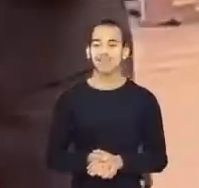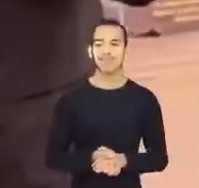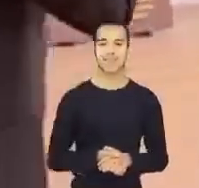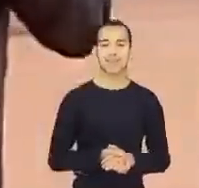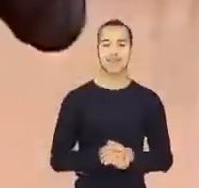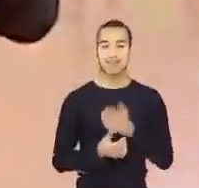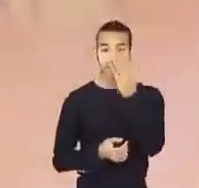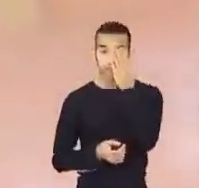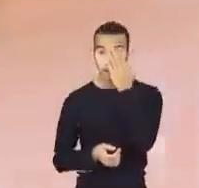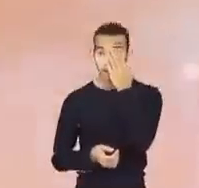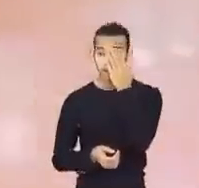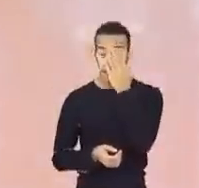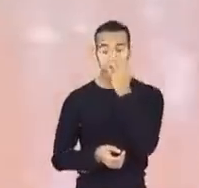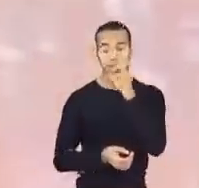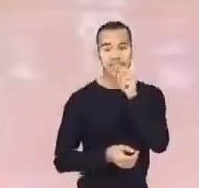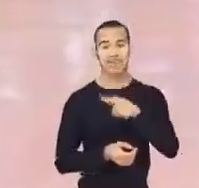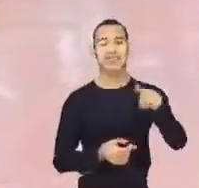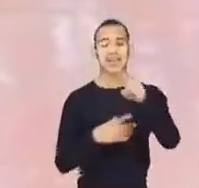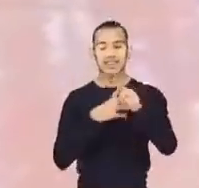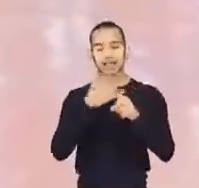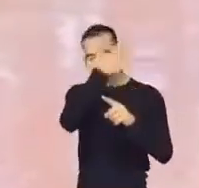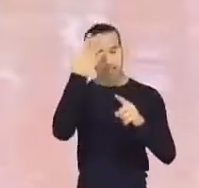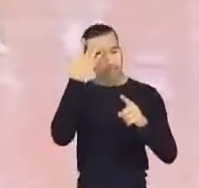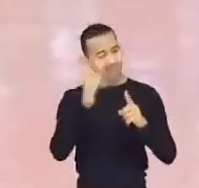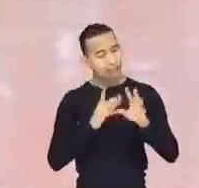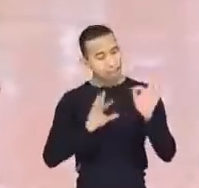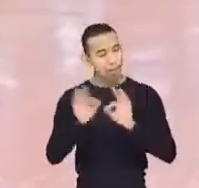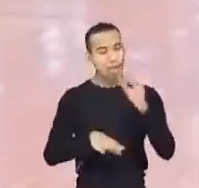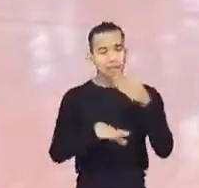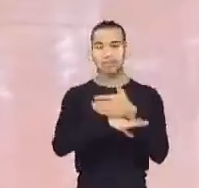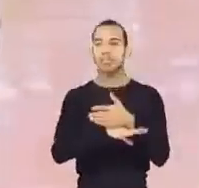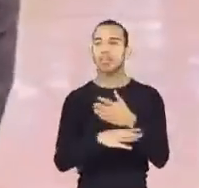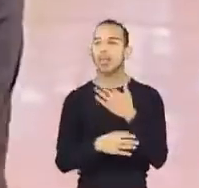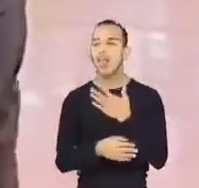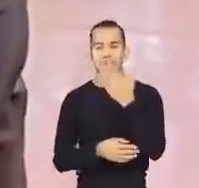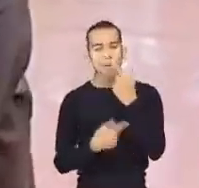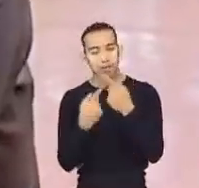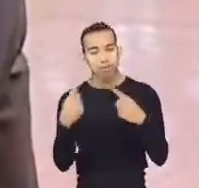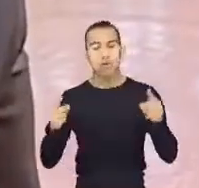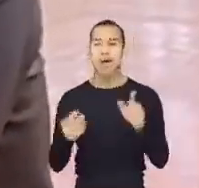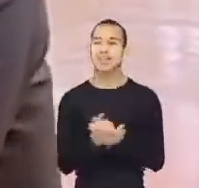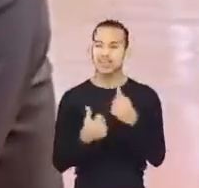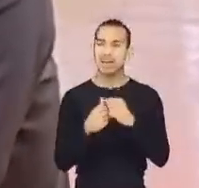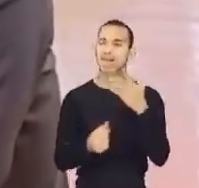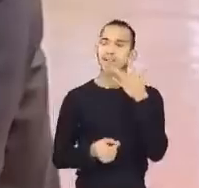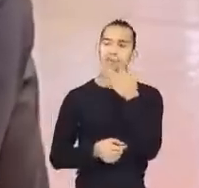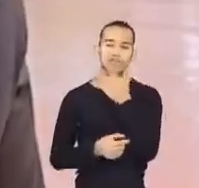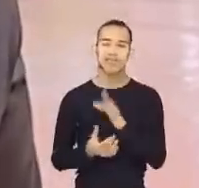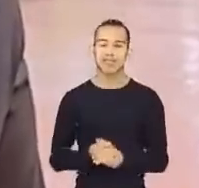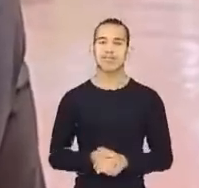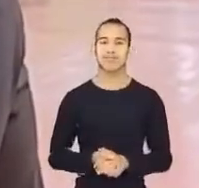Rapaz! Quem tem gente que se preparou? Pelo contrário, eu comi, foi um churrasco ontem, tava gostoso, não?